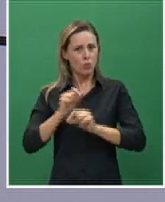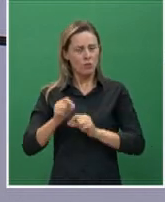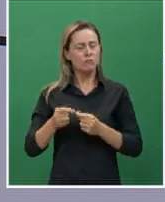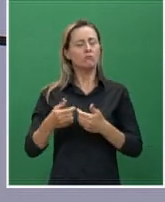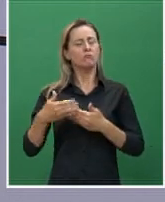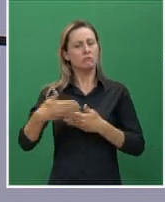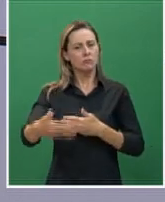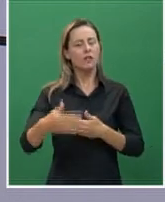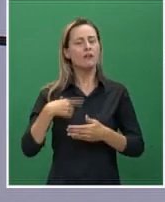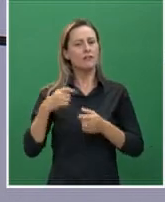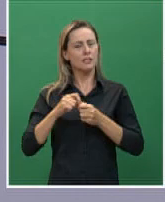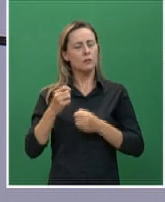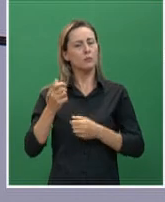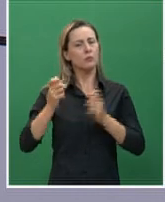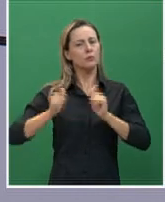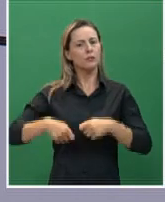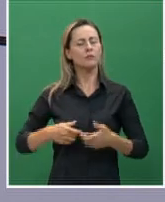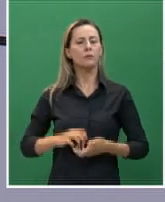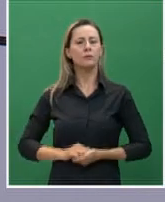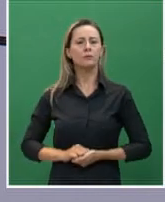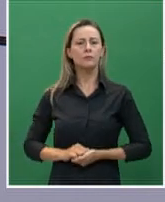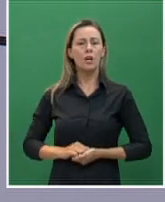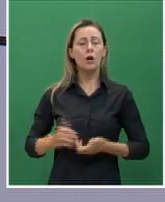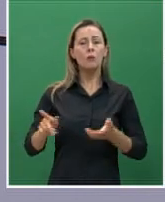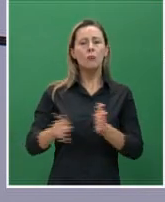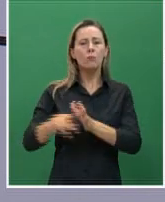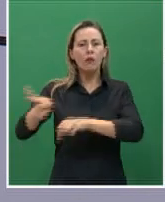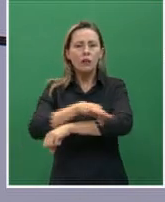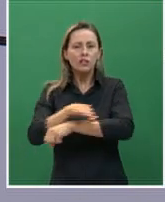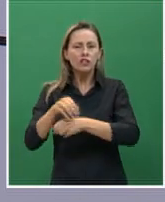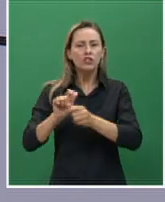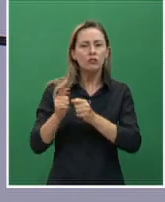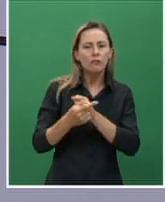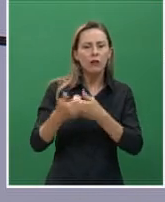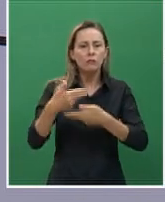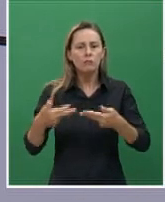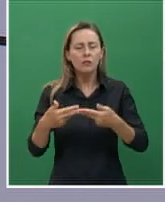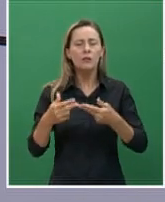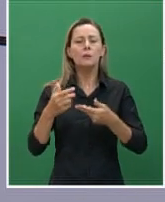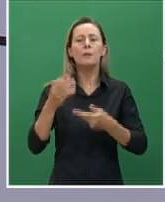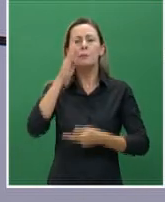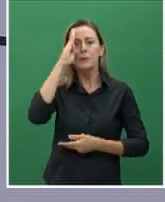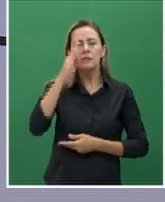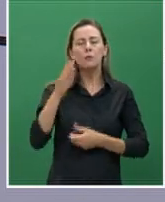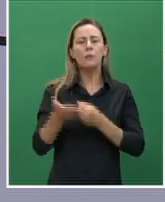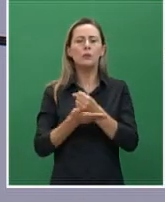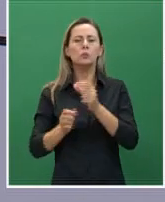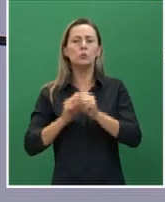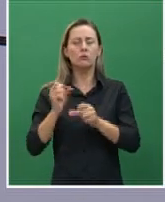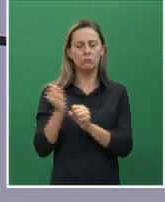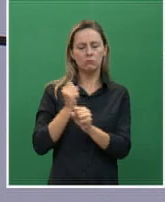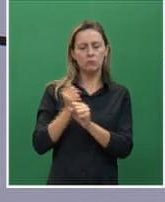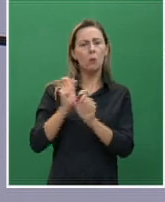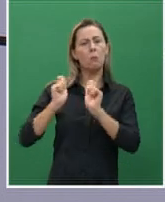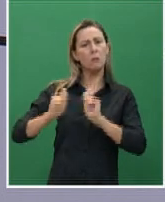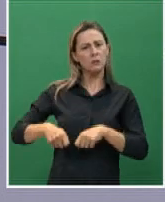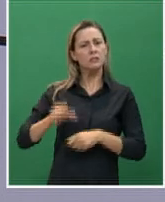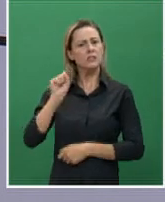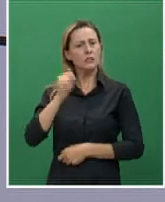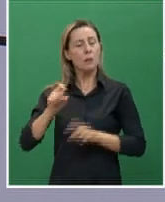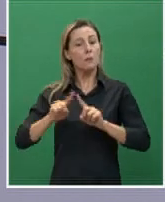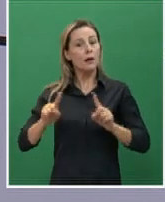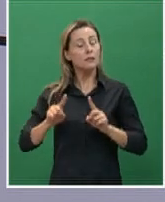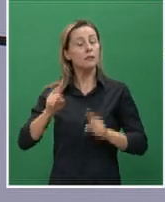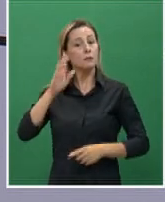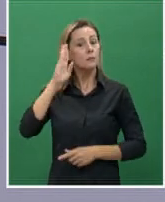indicando para que a gente possa fazer todo parecendo ideologia e traz uma questão de princípio básico as obras podem deve ser feitas desde